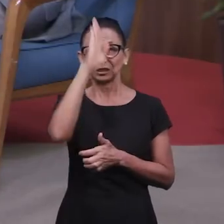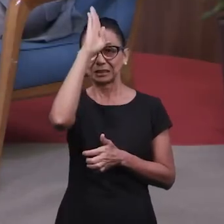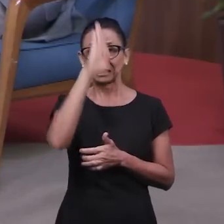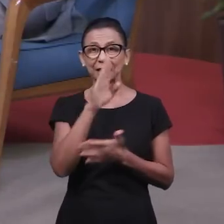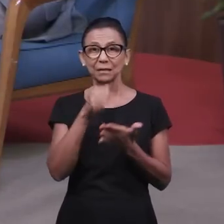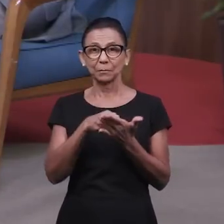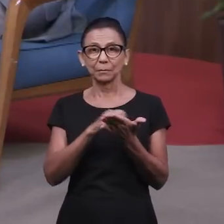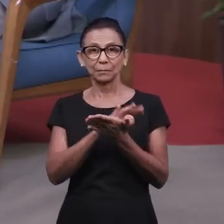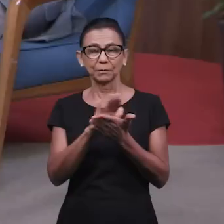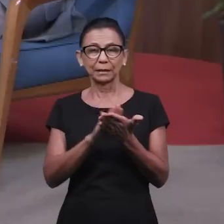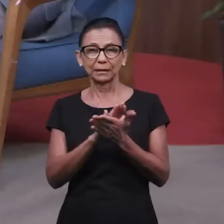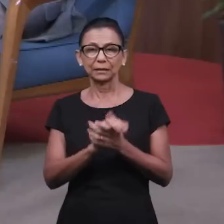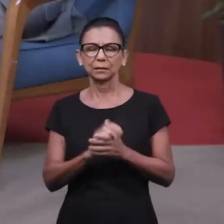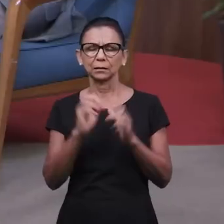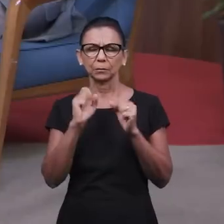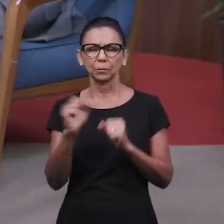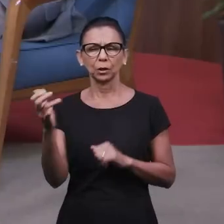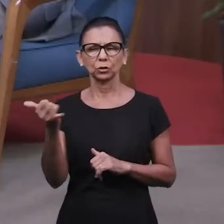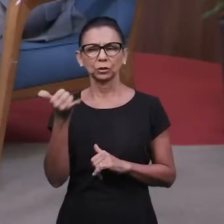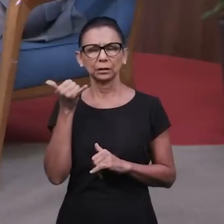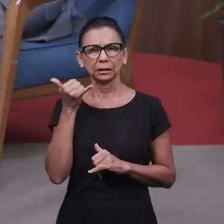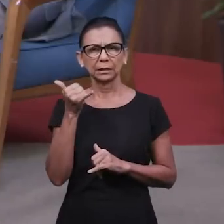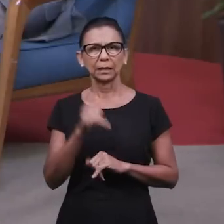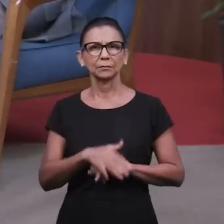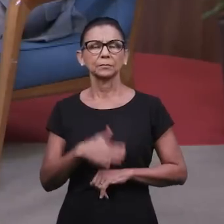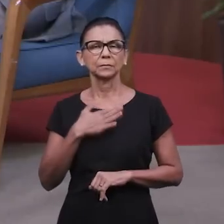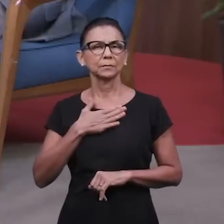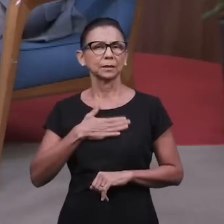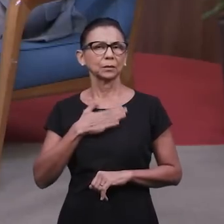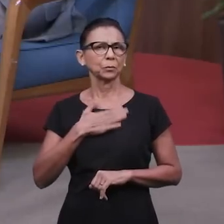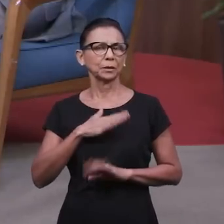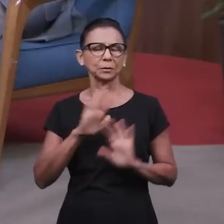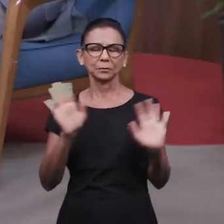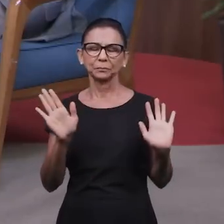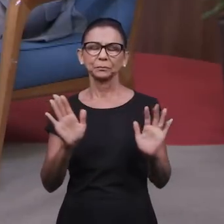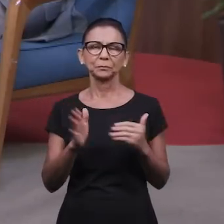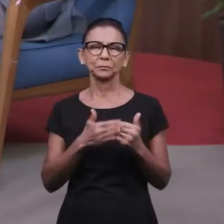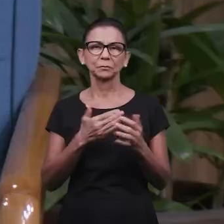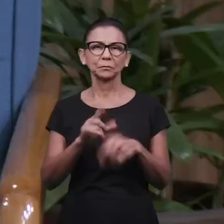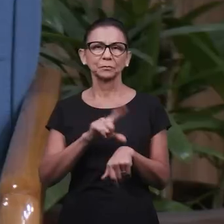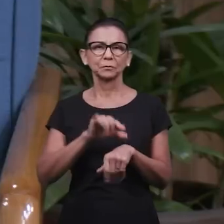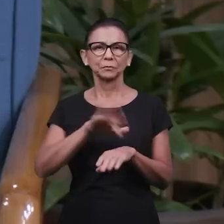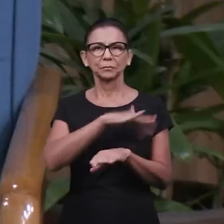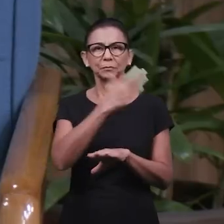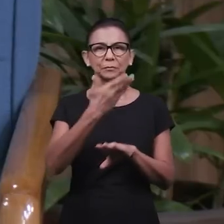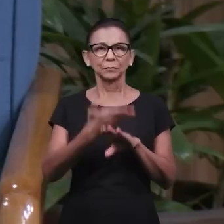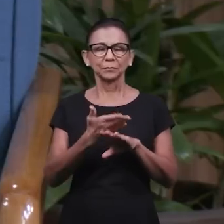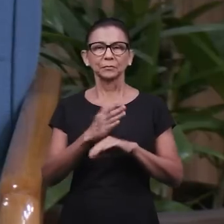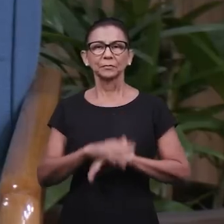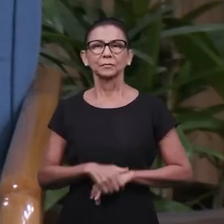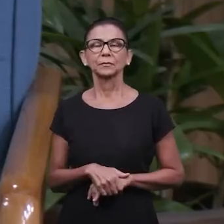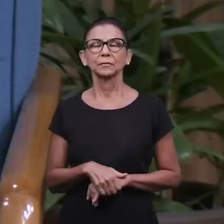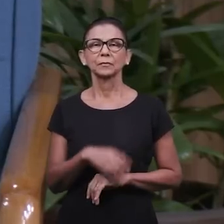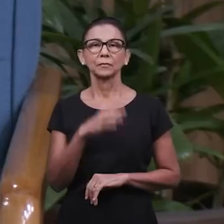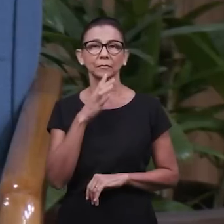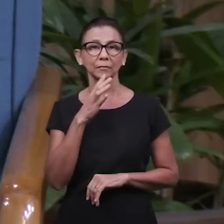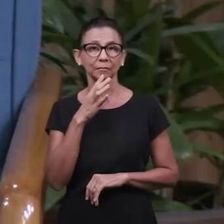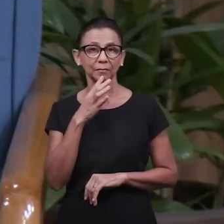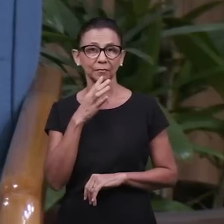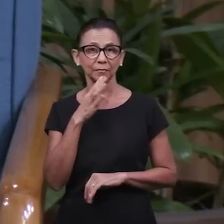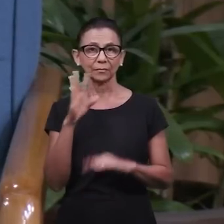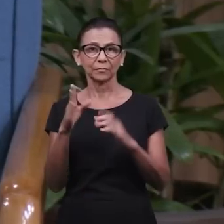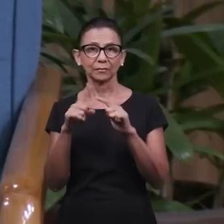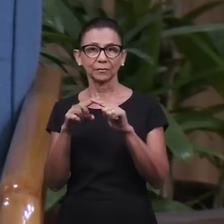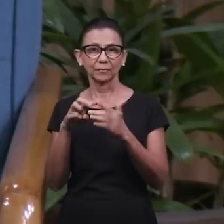E eu repito, você pode ligar sempre que você precisar, qualquer hora do dia ou da noite. Quer conhecer mais sobre a Igreja Cristã Maranata e os